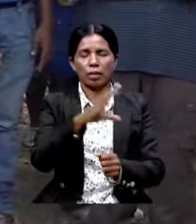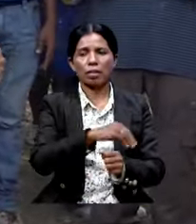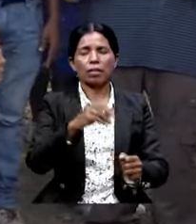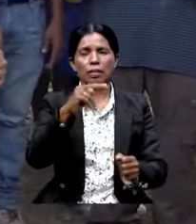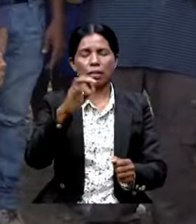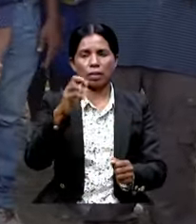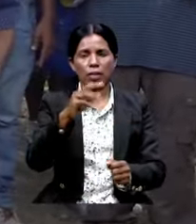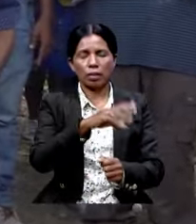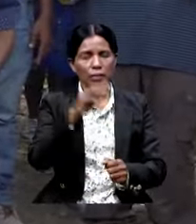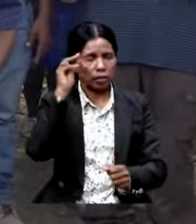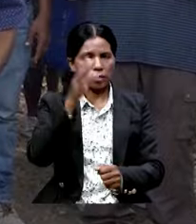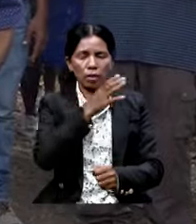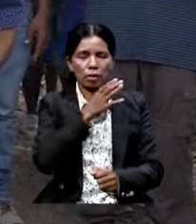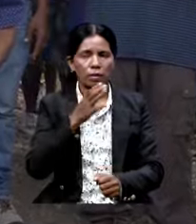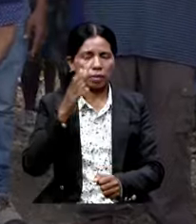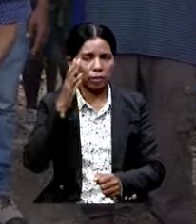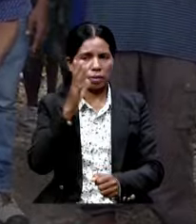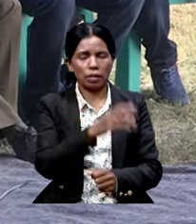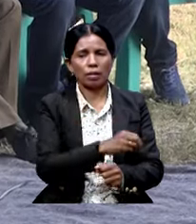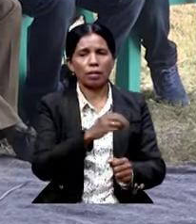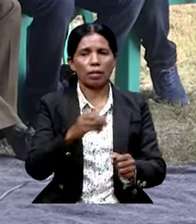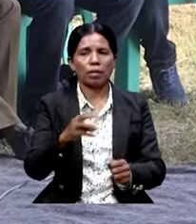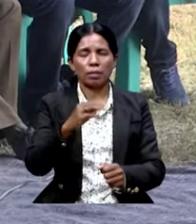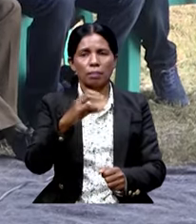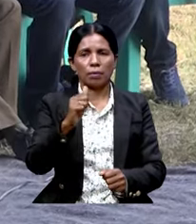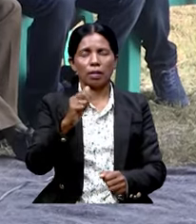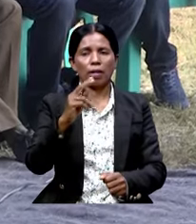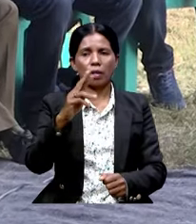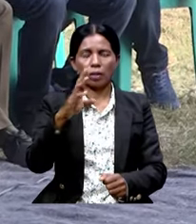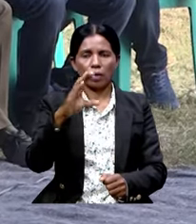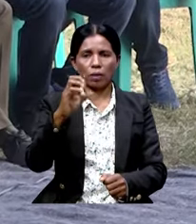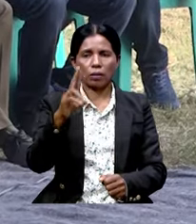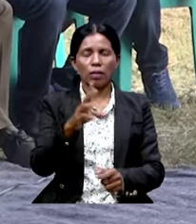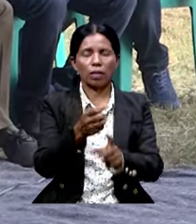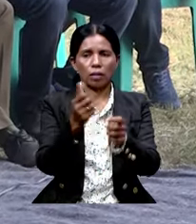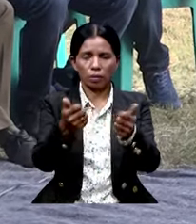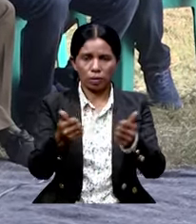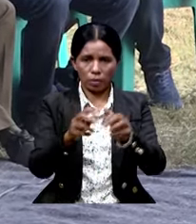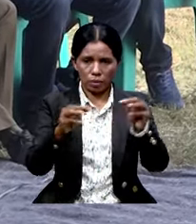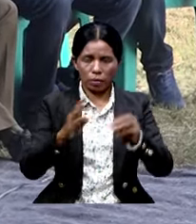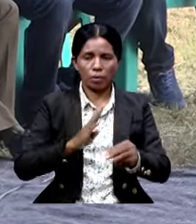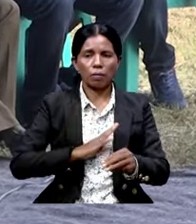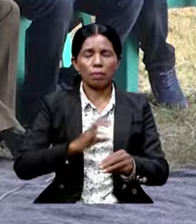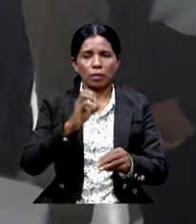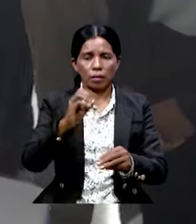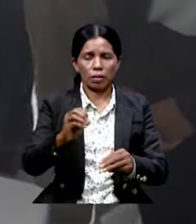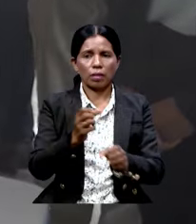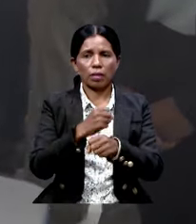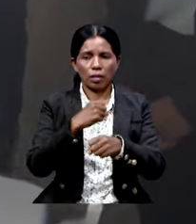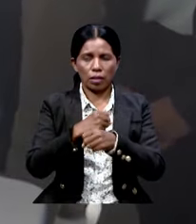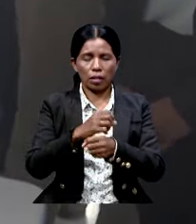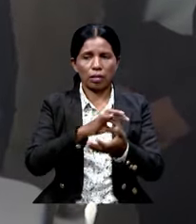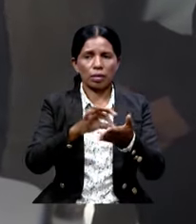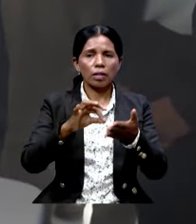ministro agricultura, pecuária, pesca no floresta Marcos da Cruz, autoridade do município Bobonaro, no comunidade Atabai, halau lançamento da